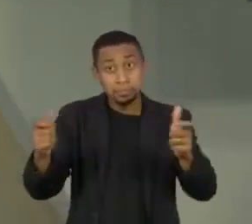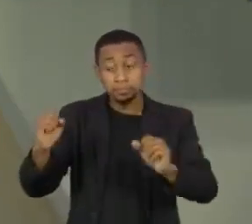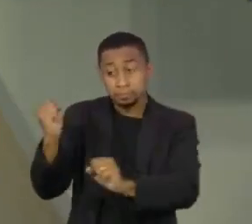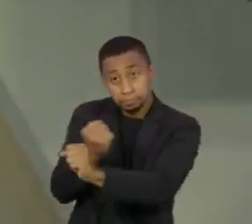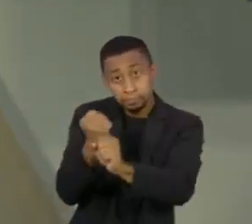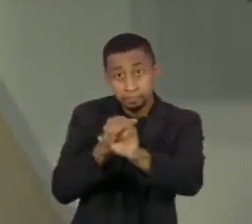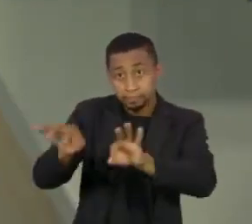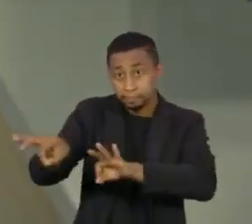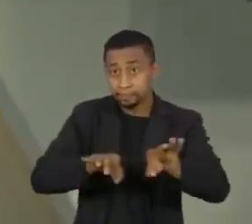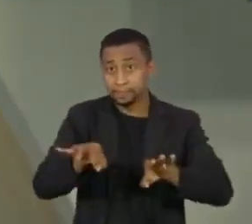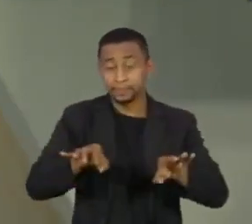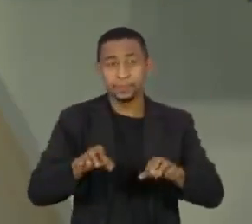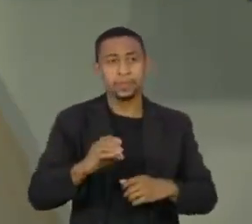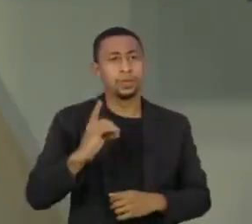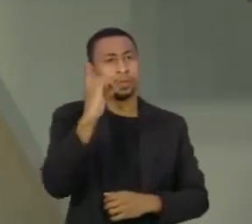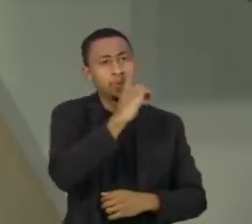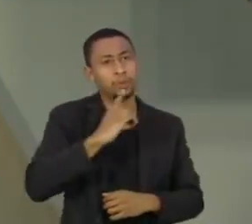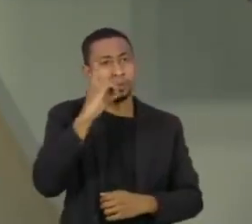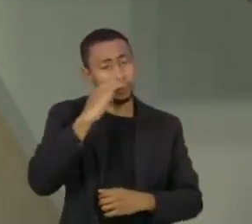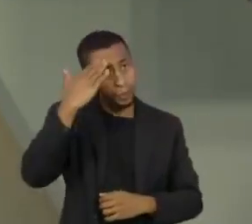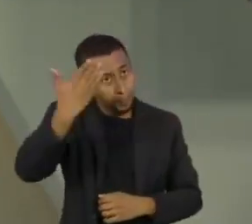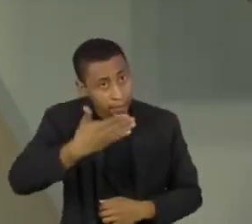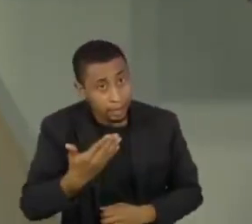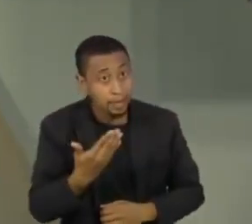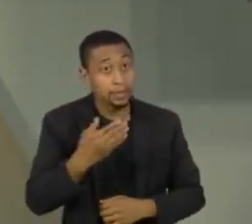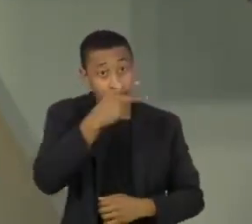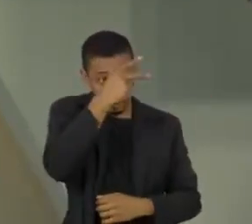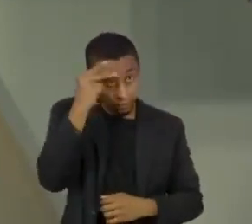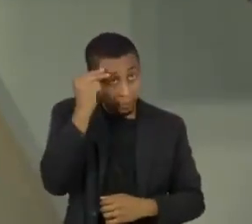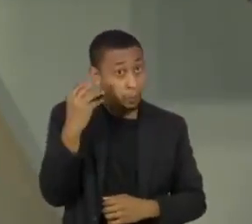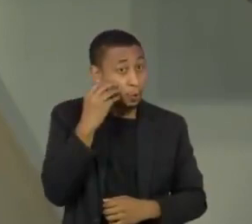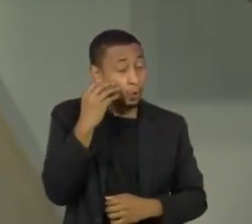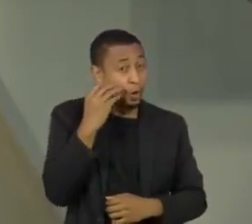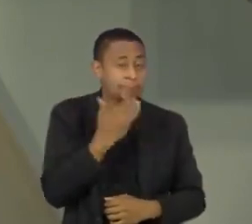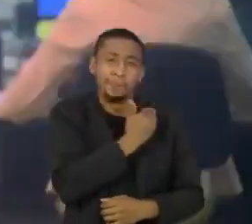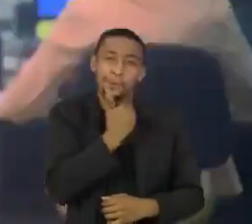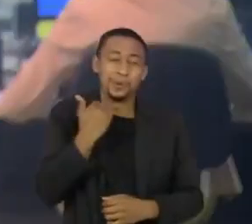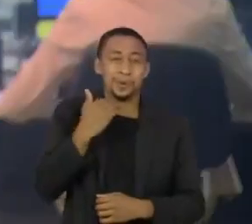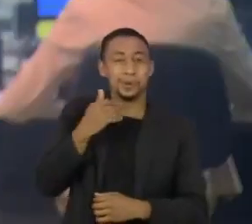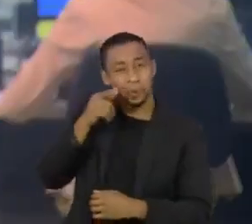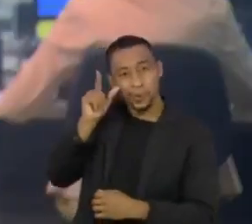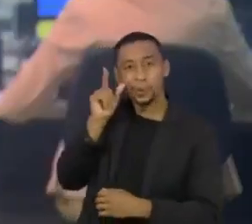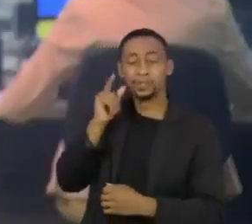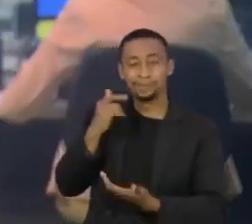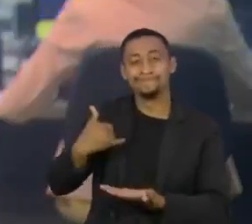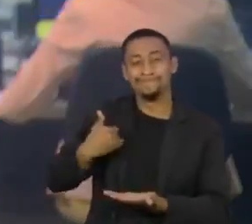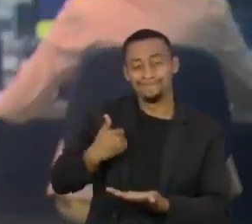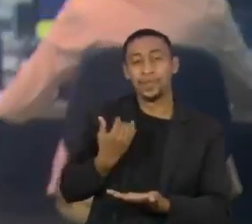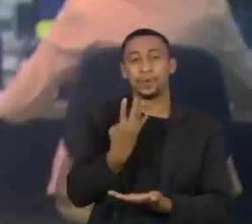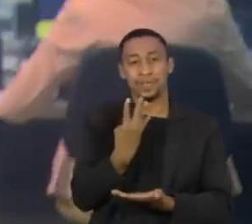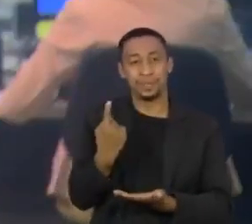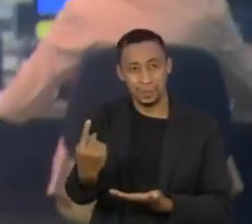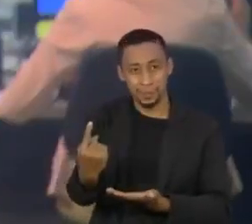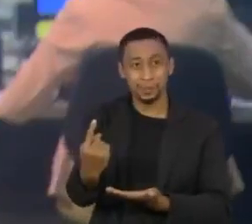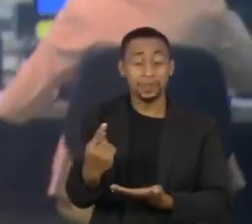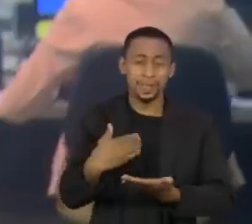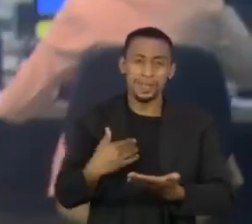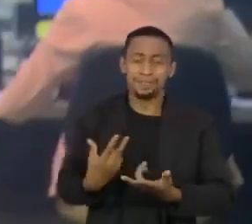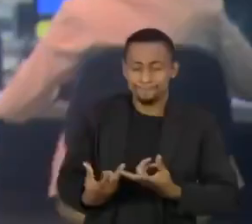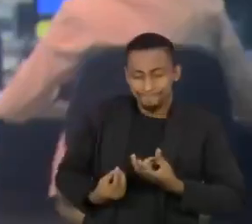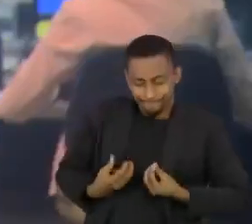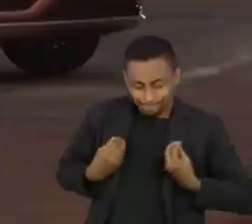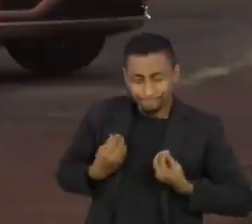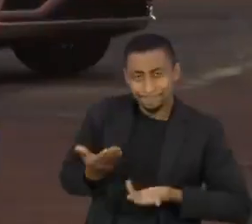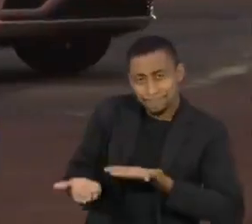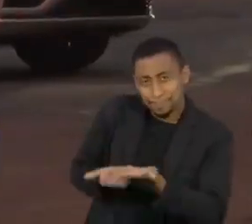O domingo foi de homenagens ao prefeito Bruno Covas, que morreu pela manhã aos 41 anos. Ele lutava contra o câncer havia um